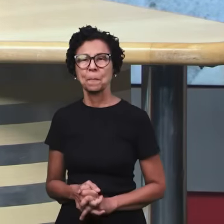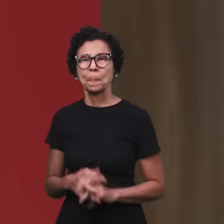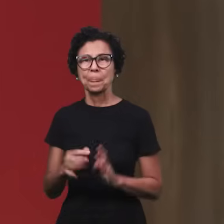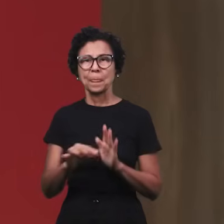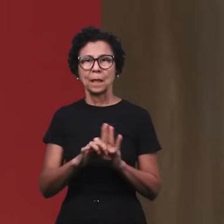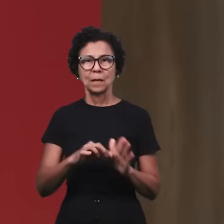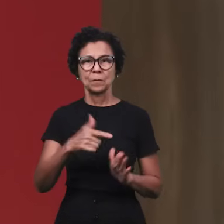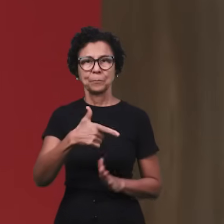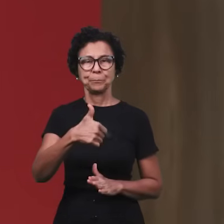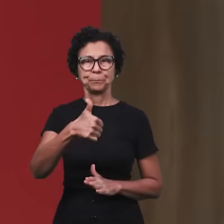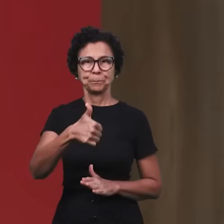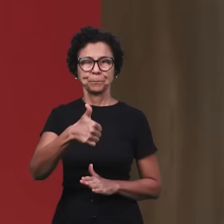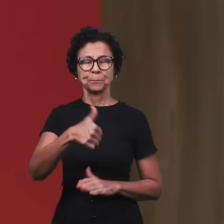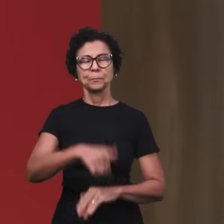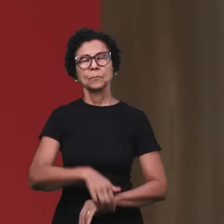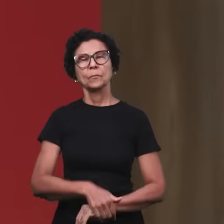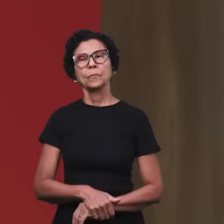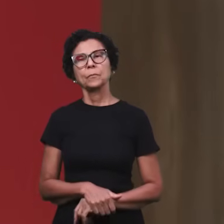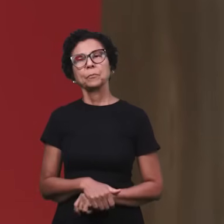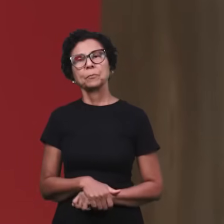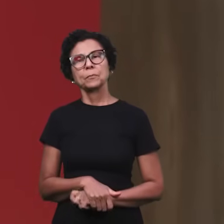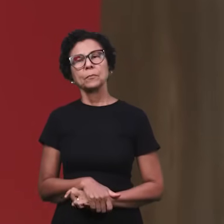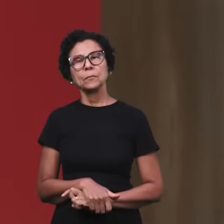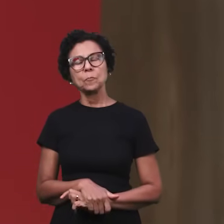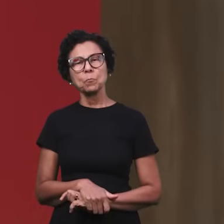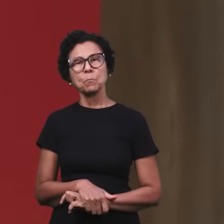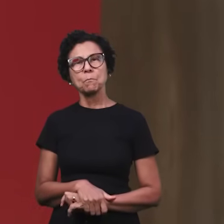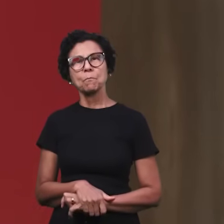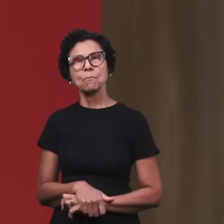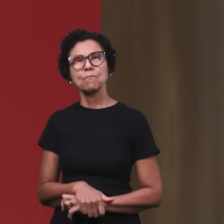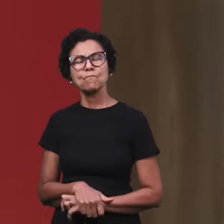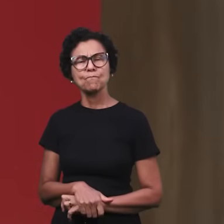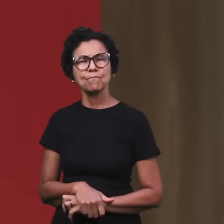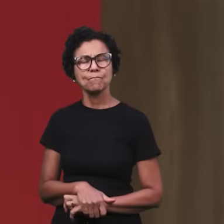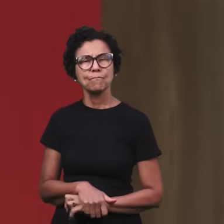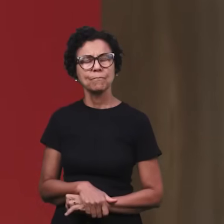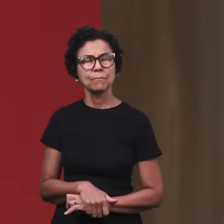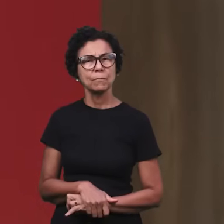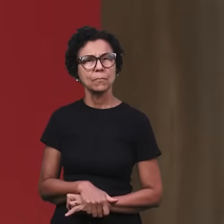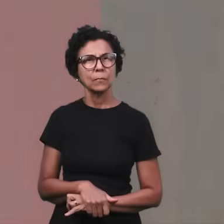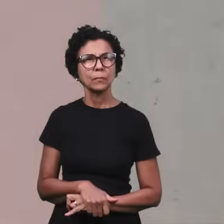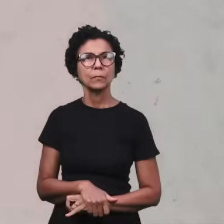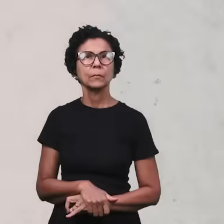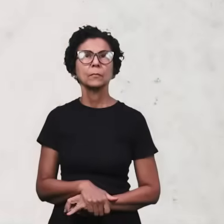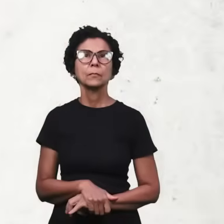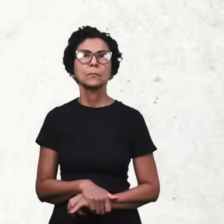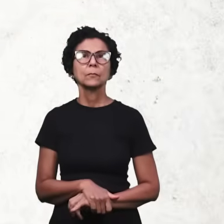para o versículo 21, que diz assim, 21.